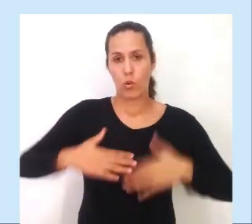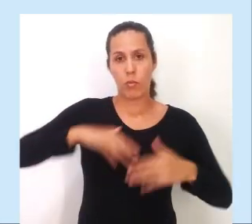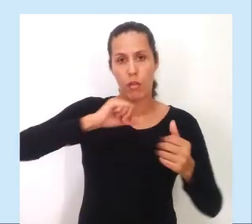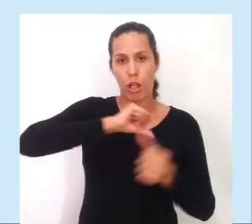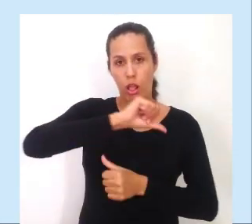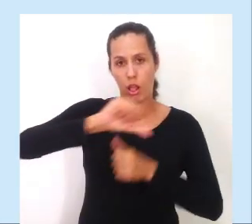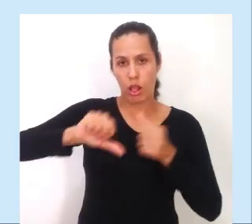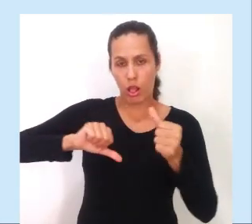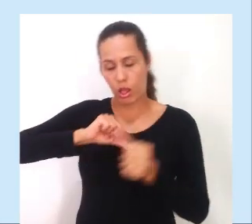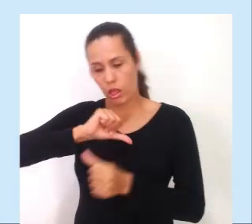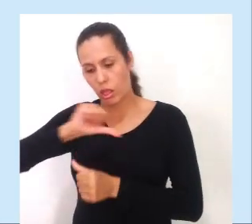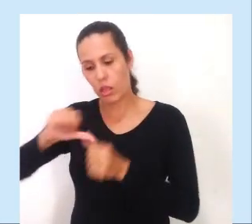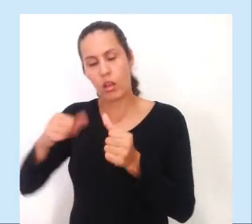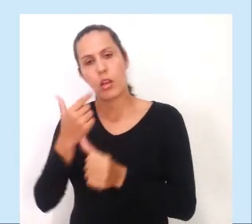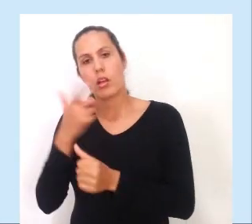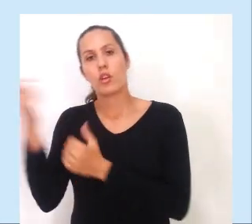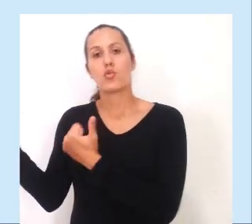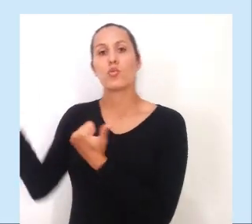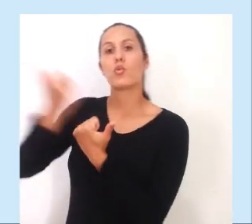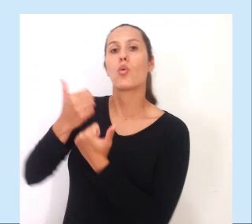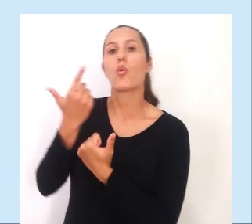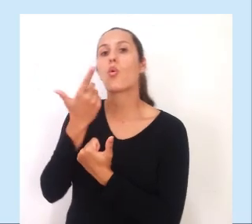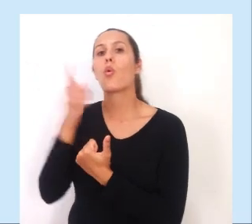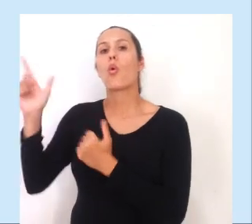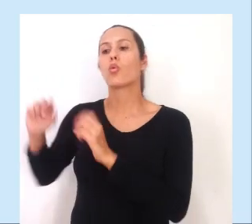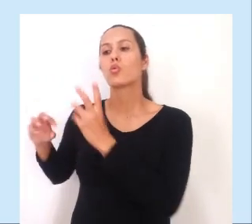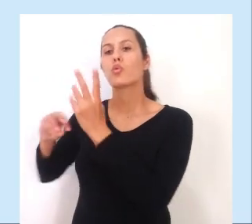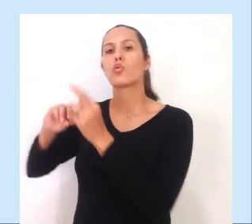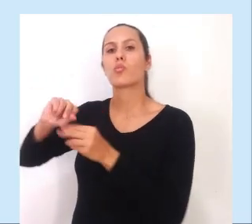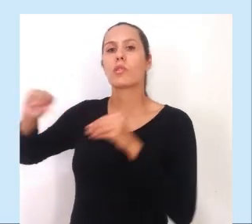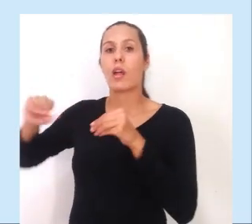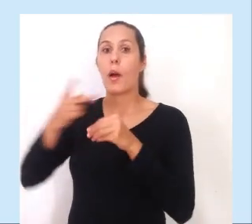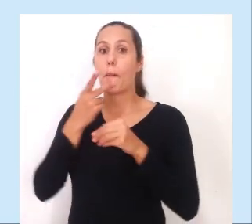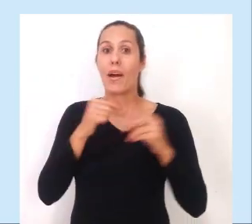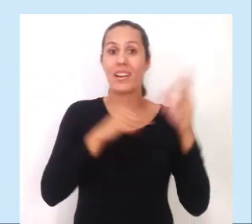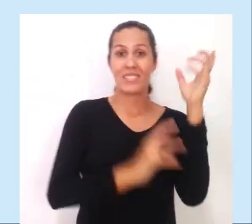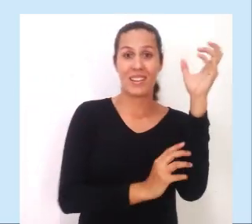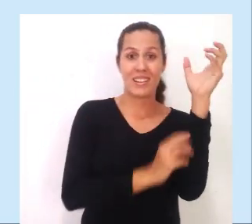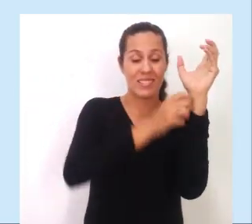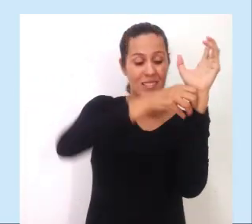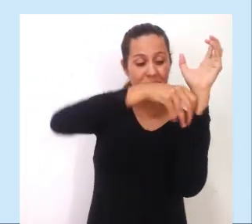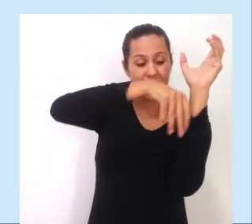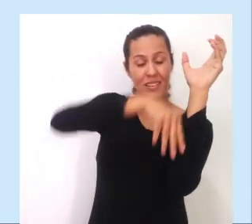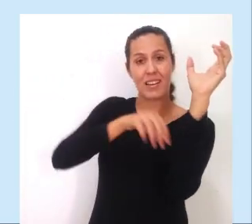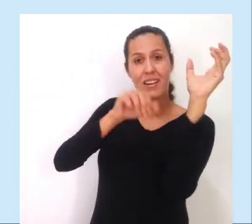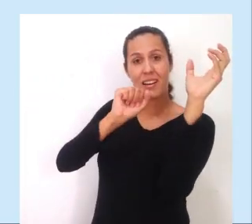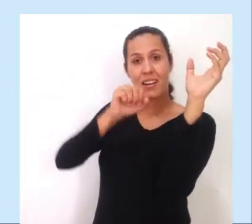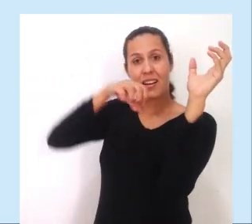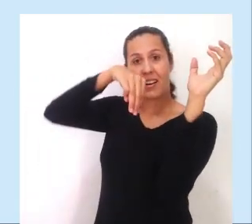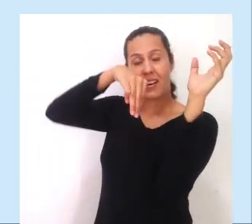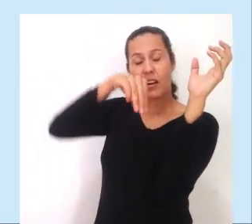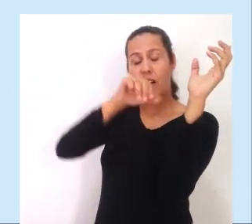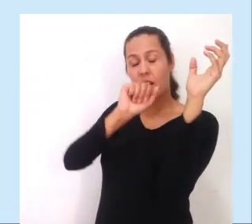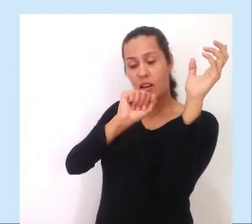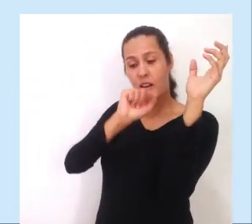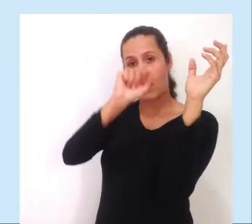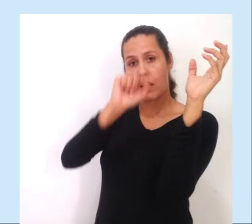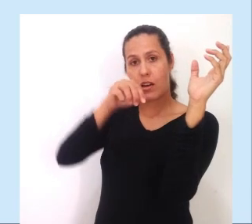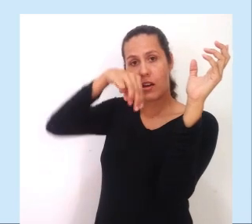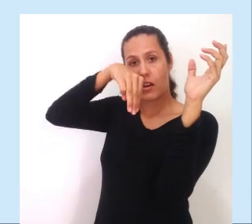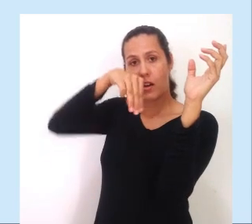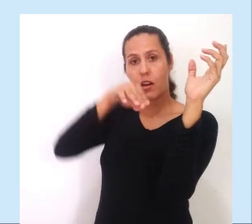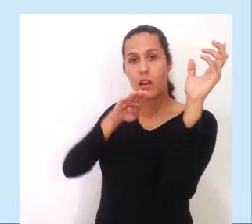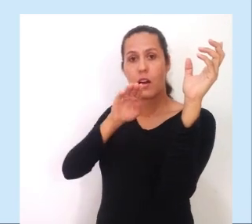cima dele. Depois aquela matéria orgânica ela vai ser substituída por alguns minerais. No caso do ambar,